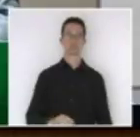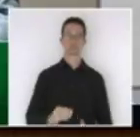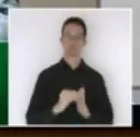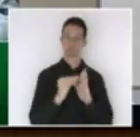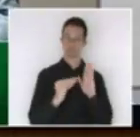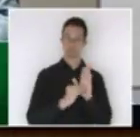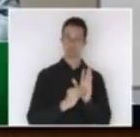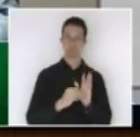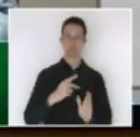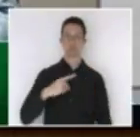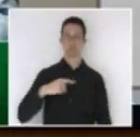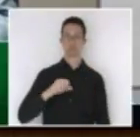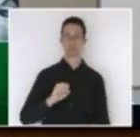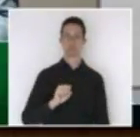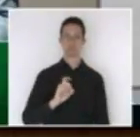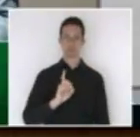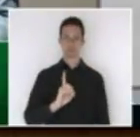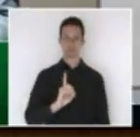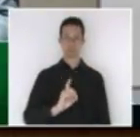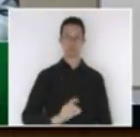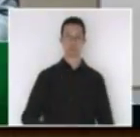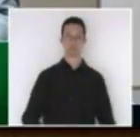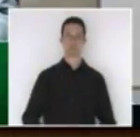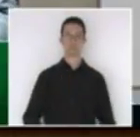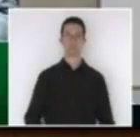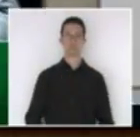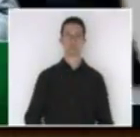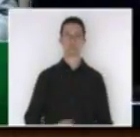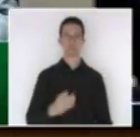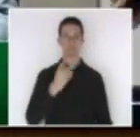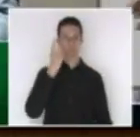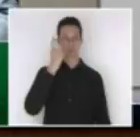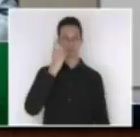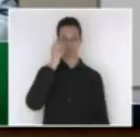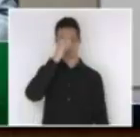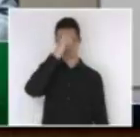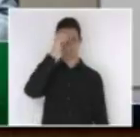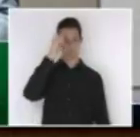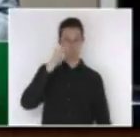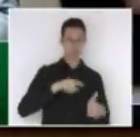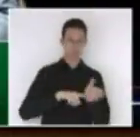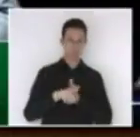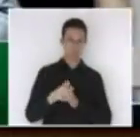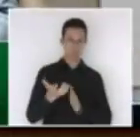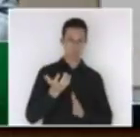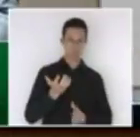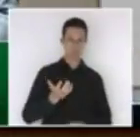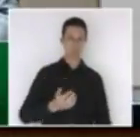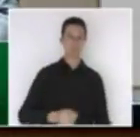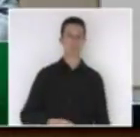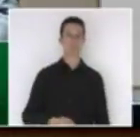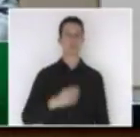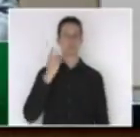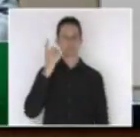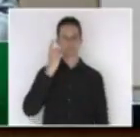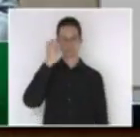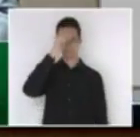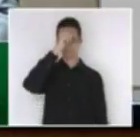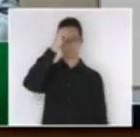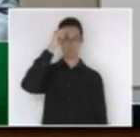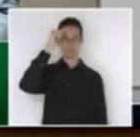ao PSD. Deputado Darcy, fará uso? Deputado Darcy, fará uso em nome do